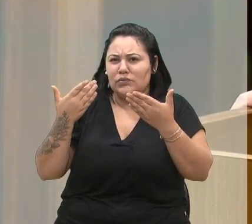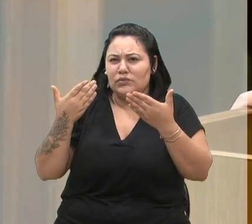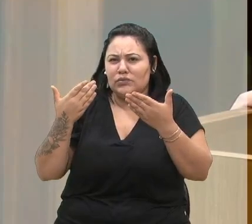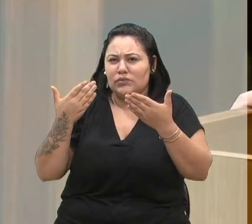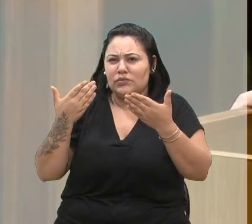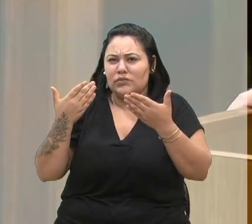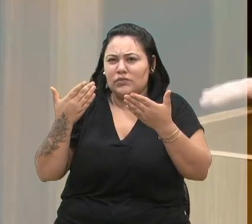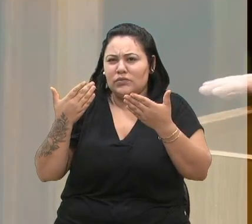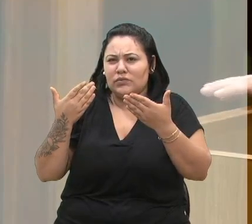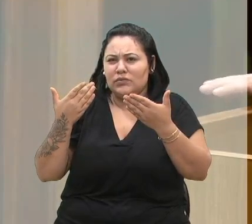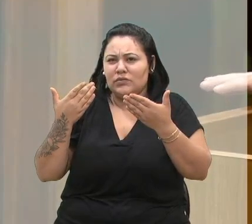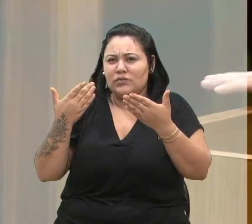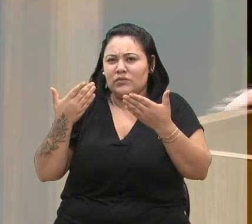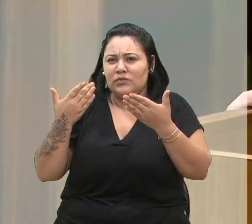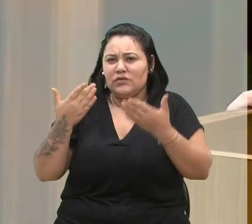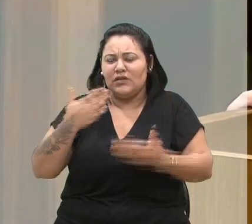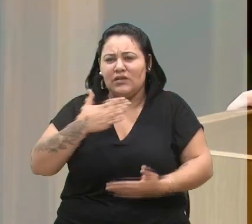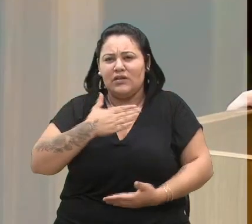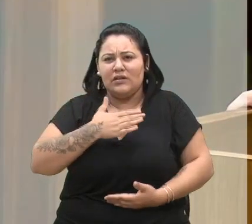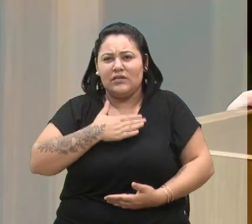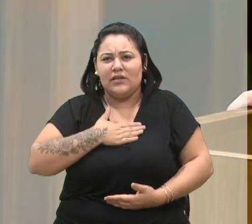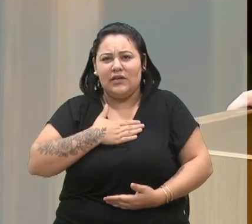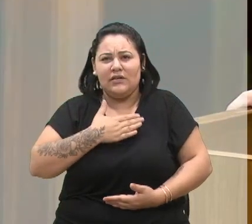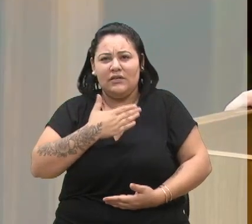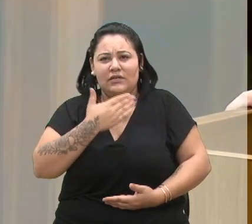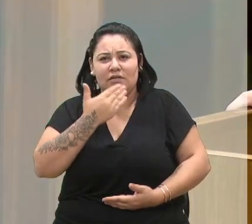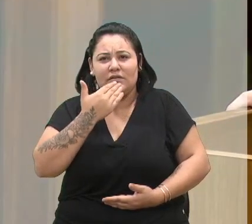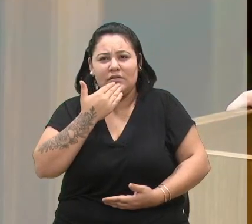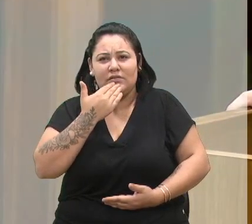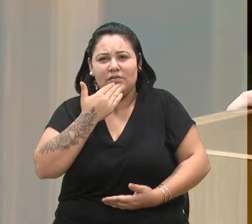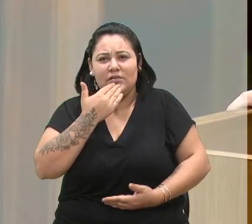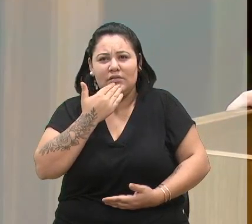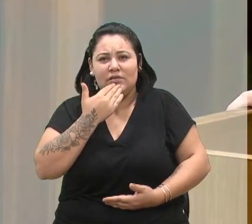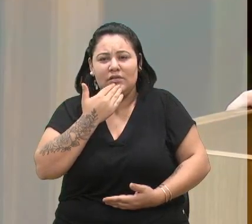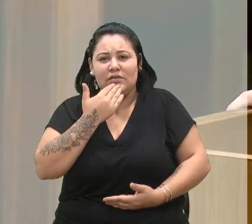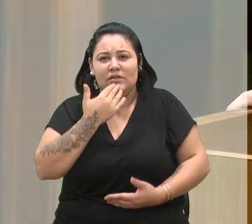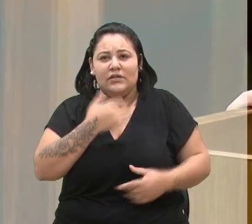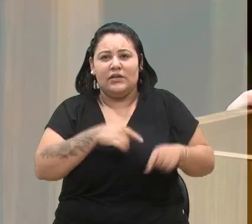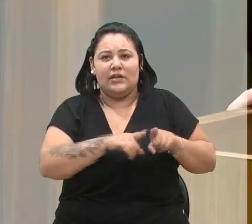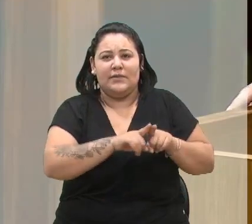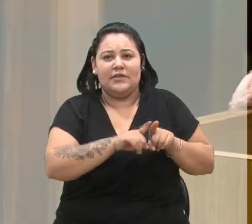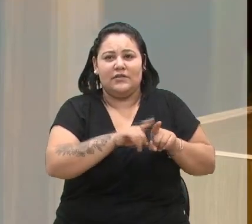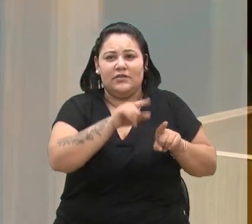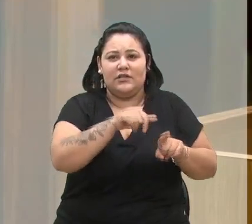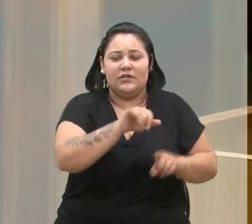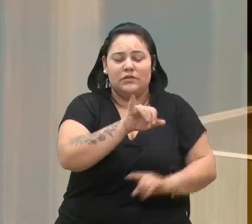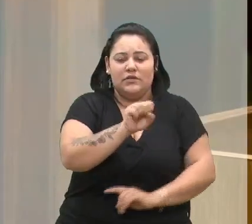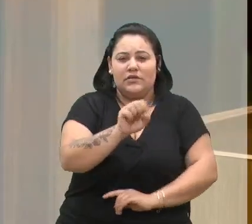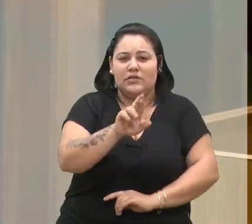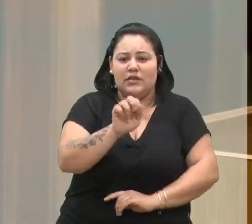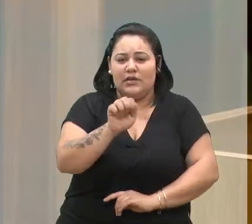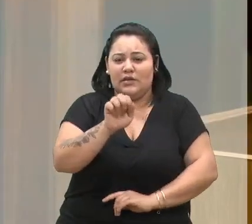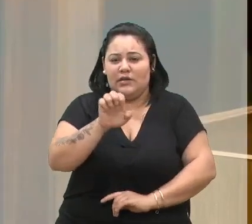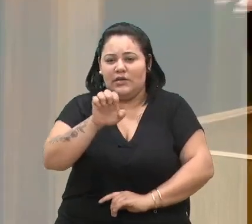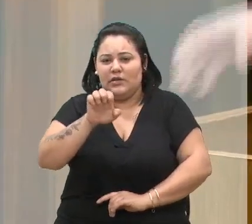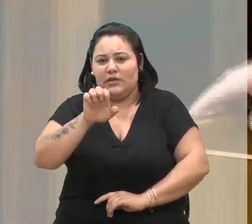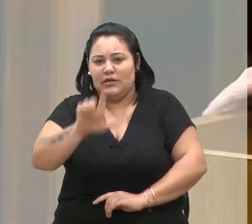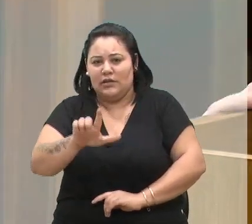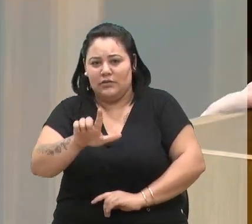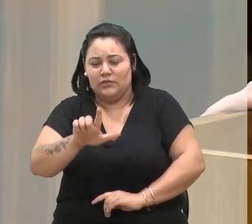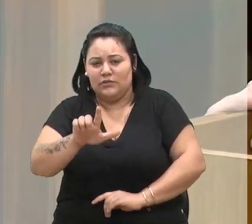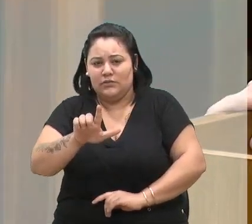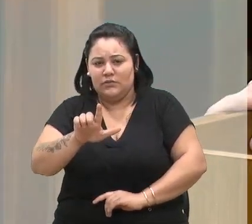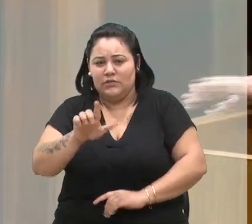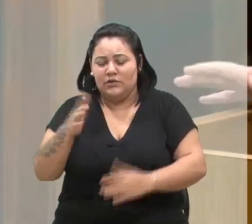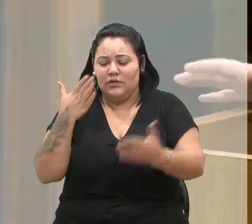de Israel e a questão do Hamas, da faixa de Gaza e a comparação com o Holocausto nazista, né?